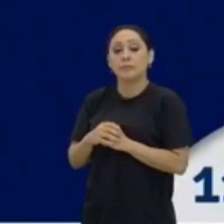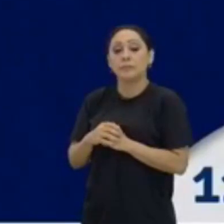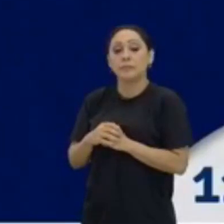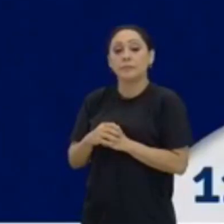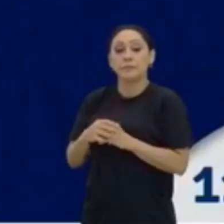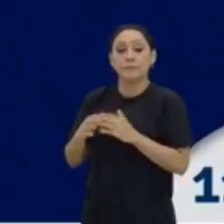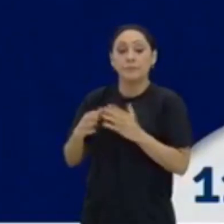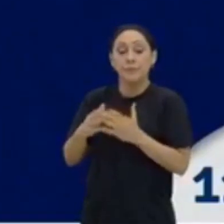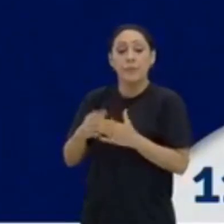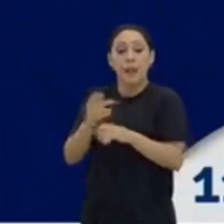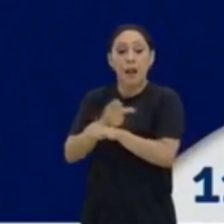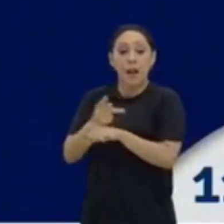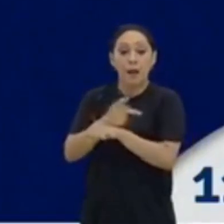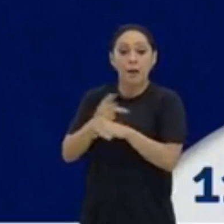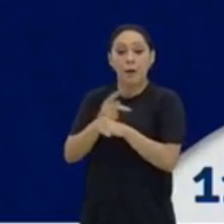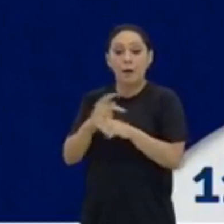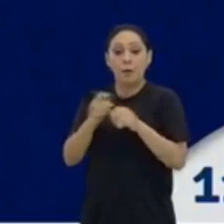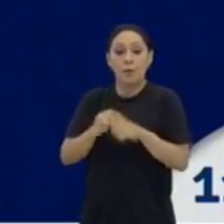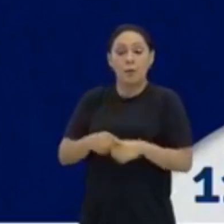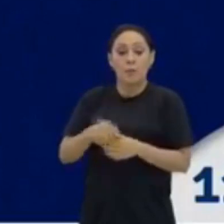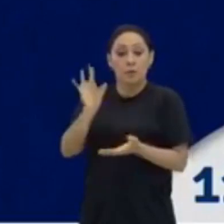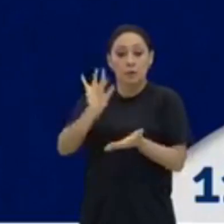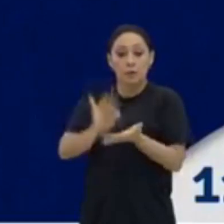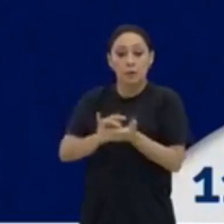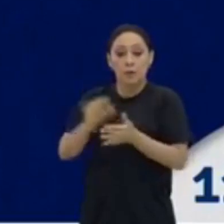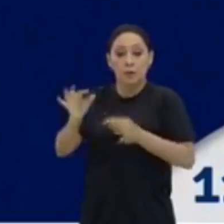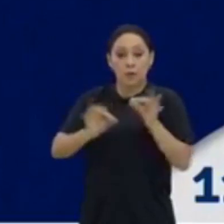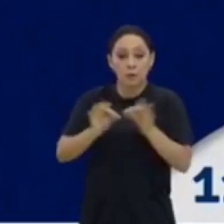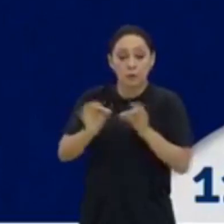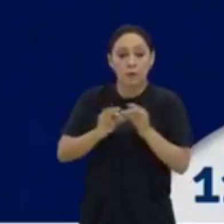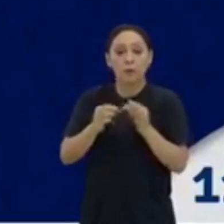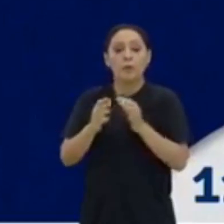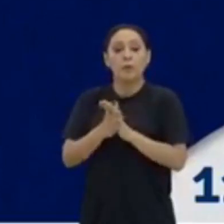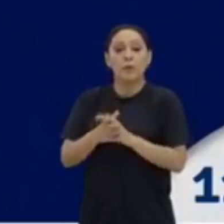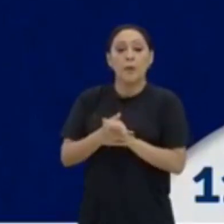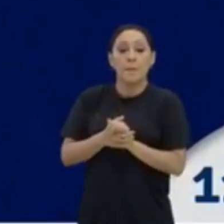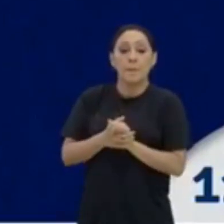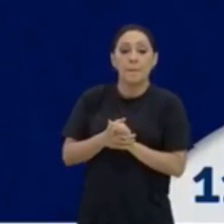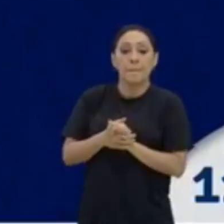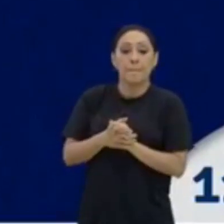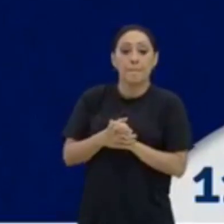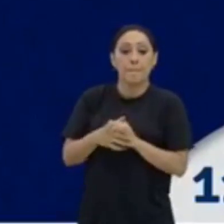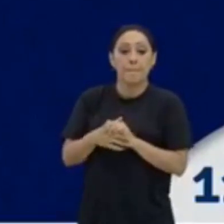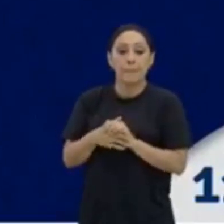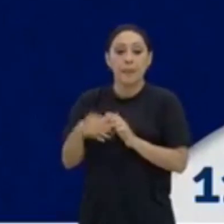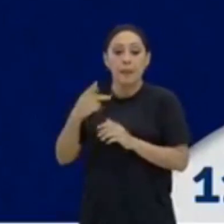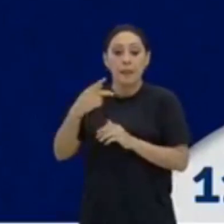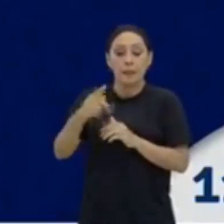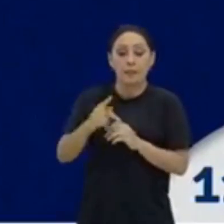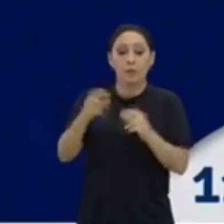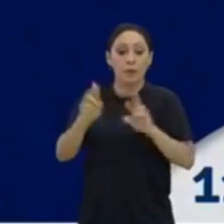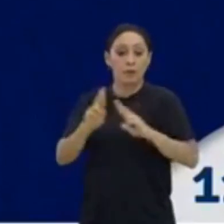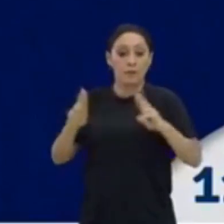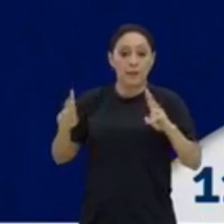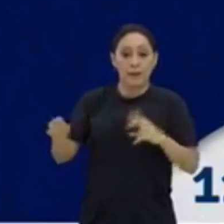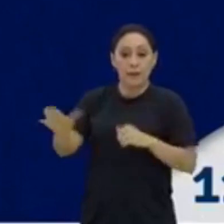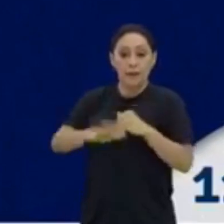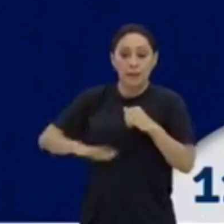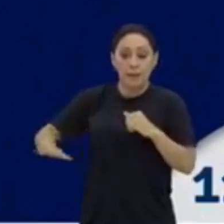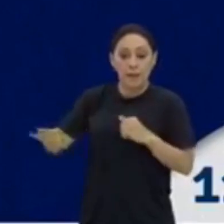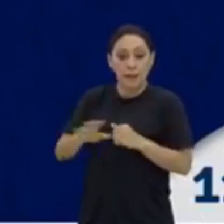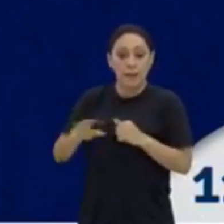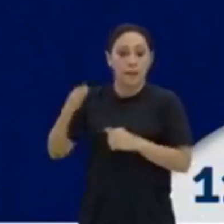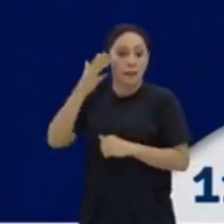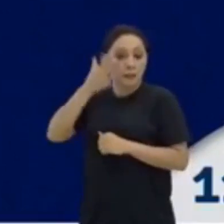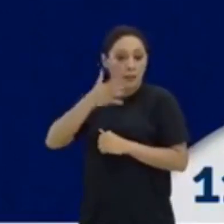A busca da precisão dos padrões de medidas. Para unificar e padronizar os diversos sistemas em uso nas suas diferentes áreas de ciência, a Conferência, olha